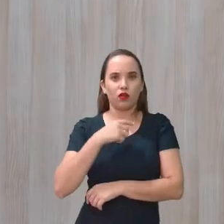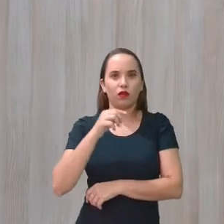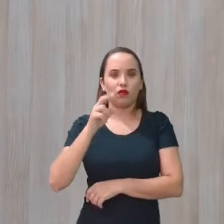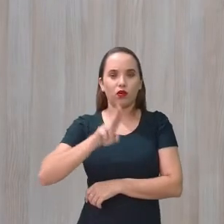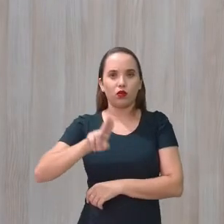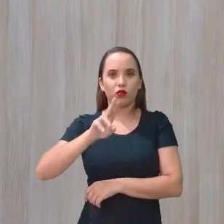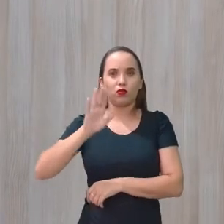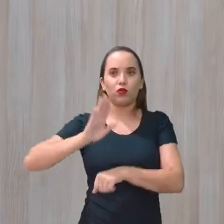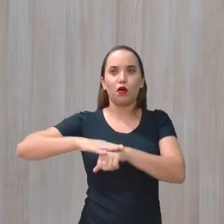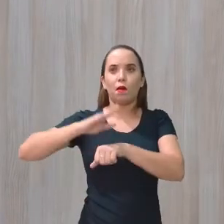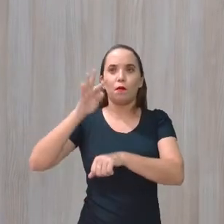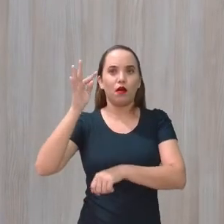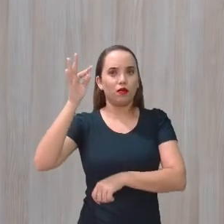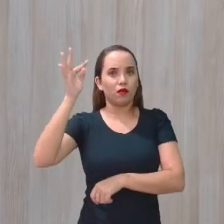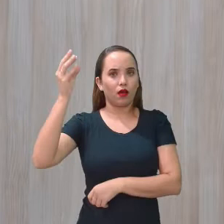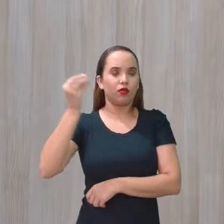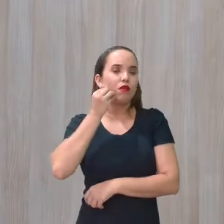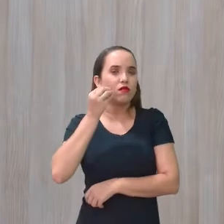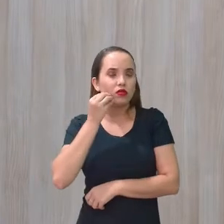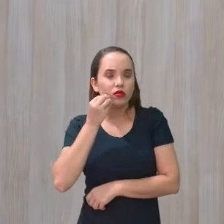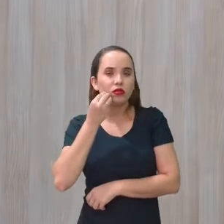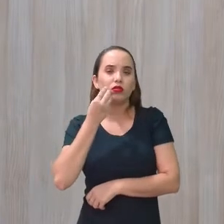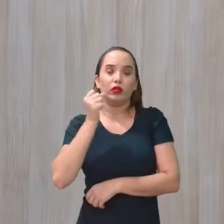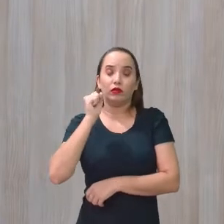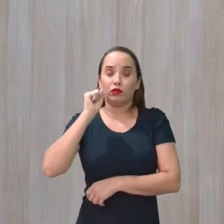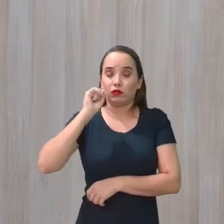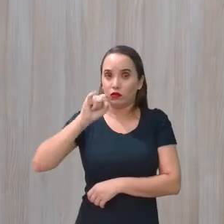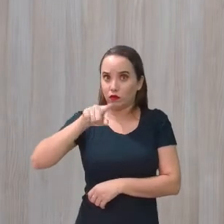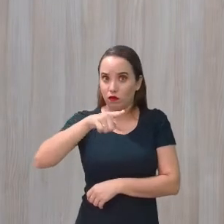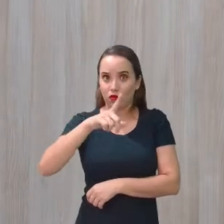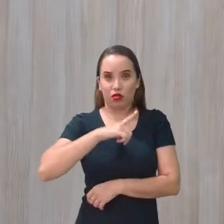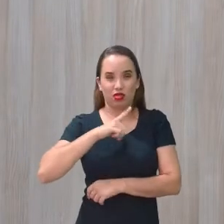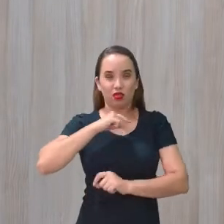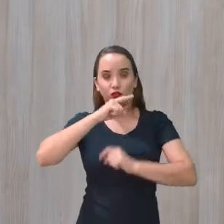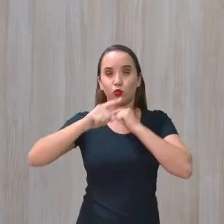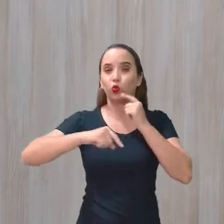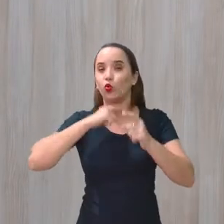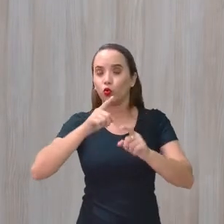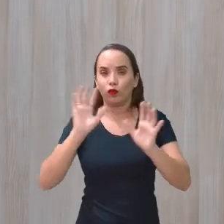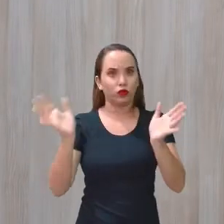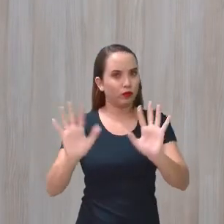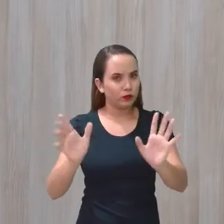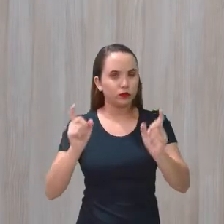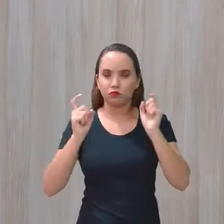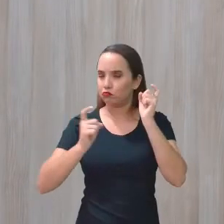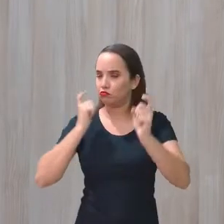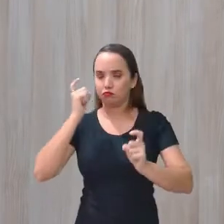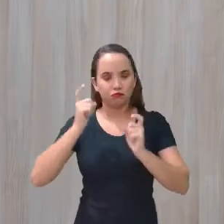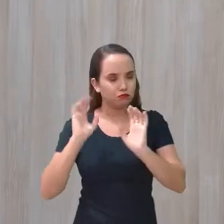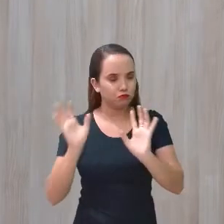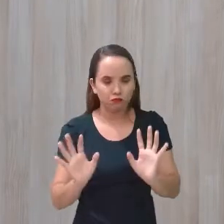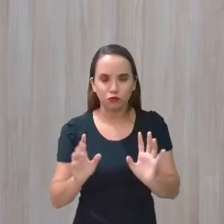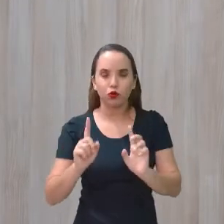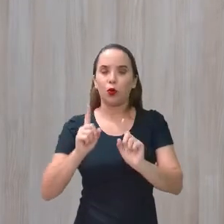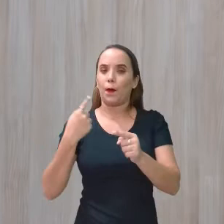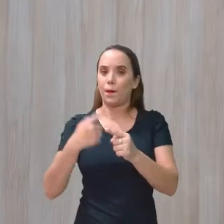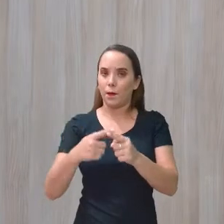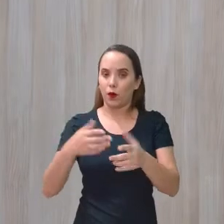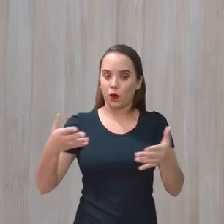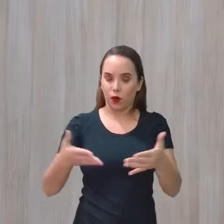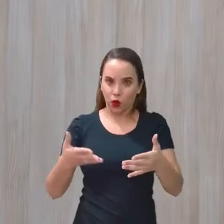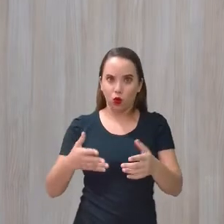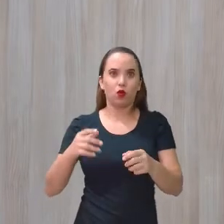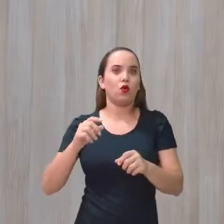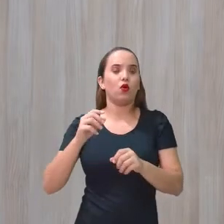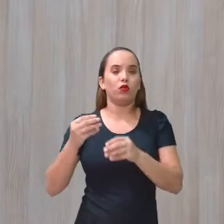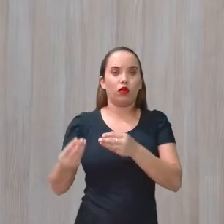se você ficar com dúvida qual foi a parte da técnica, não se preocupa. A gente está trazendo essa aula agora, mas na verdade esse mesmo tema ele vai